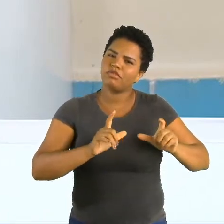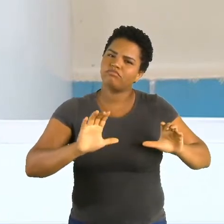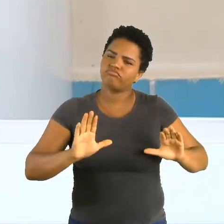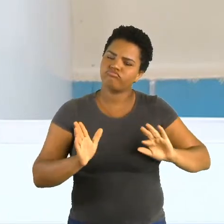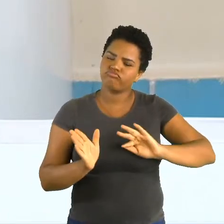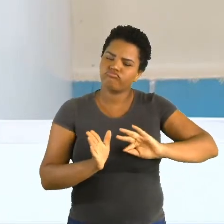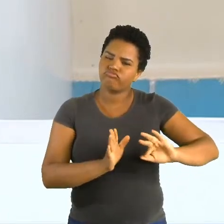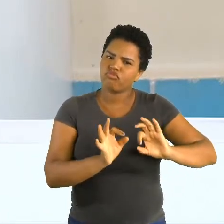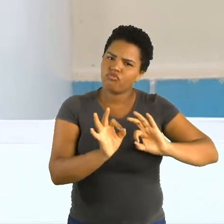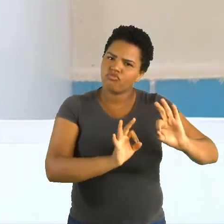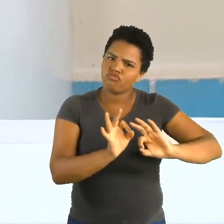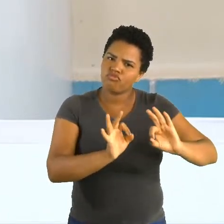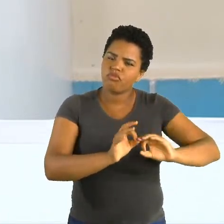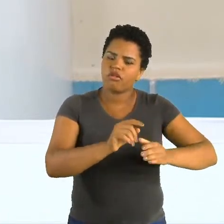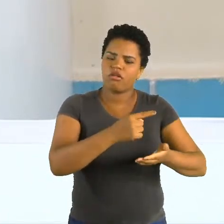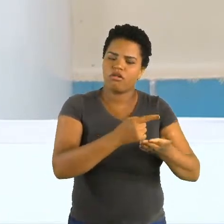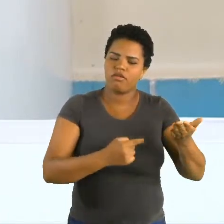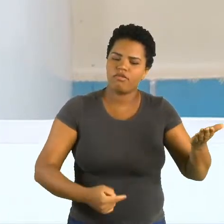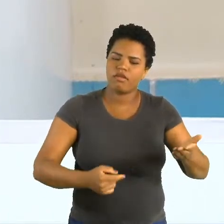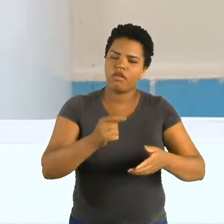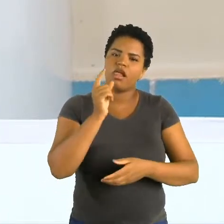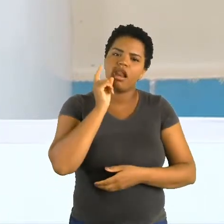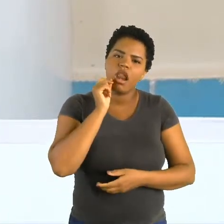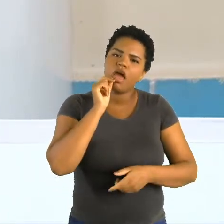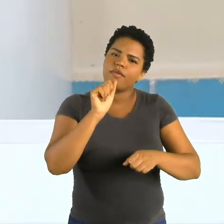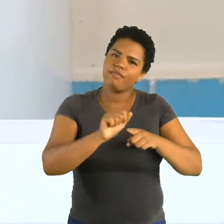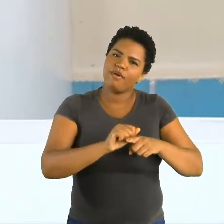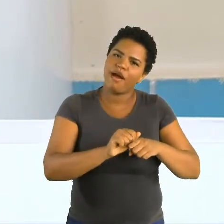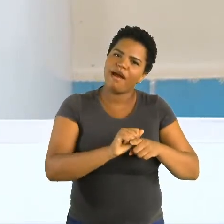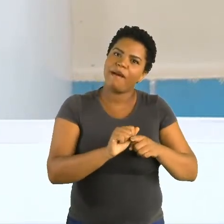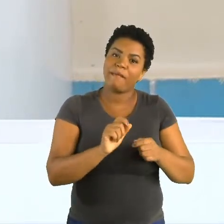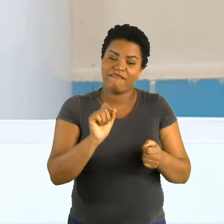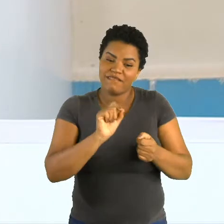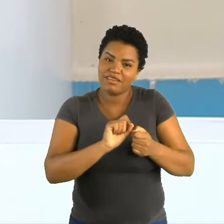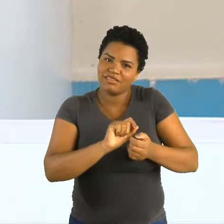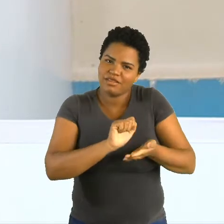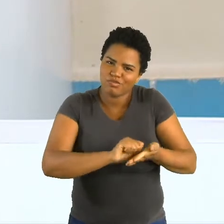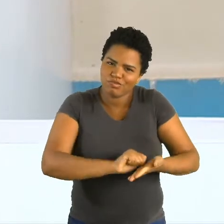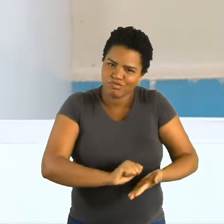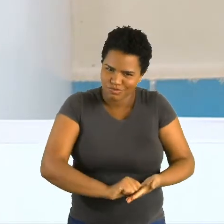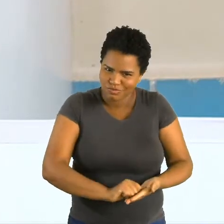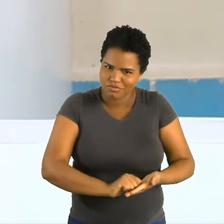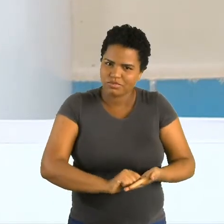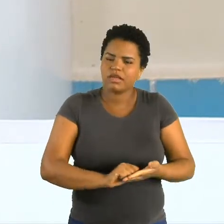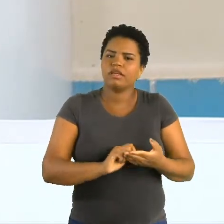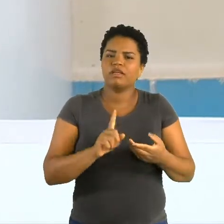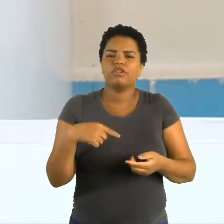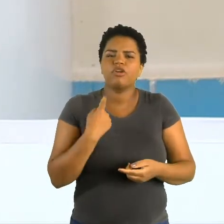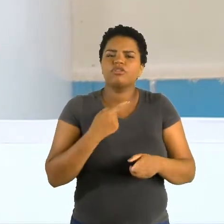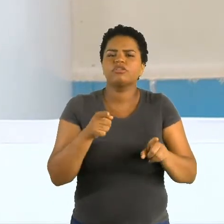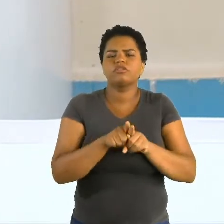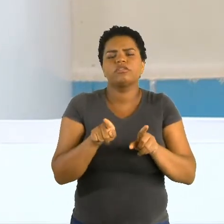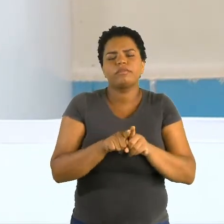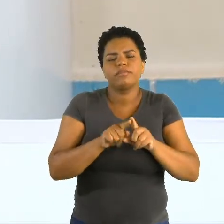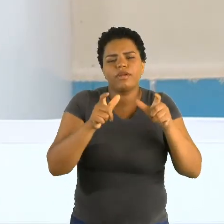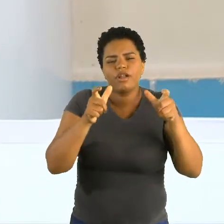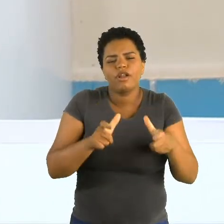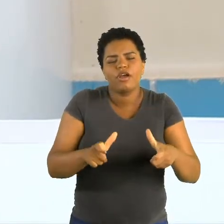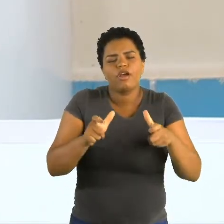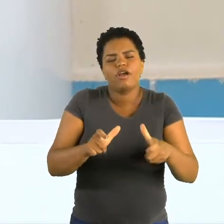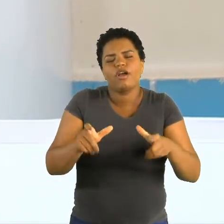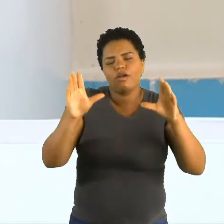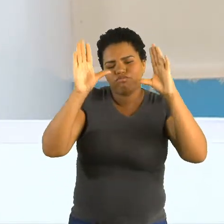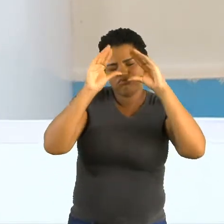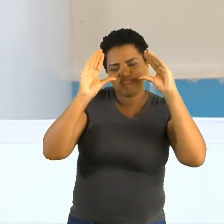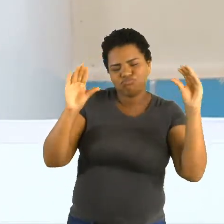e borracha para fazermos anotações. E também devemos estar em um ambiente organizado e tranquilo